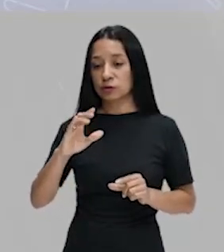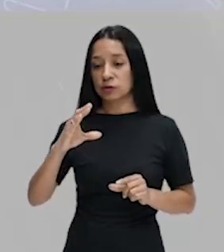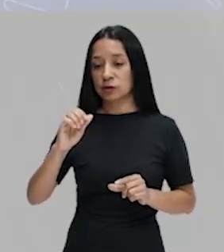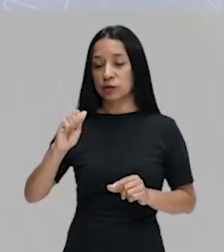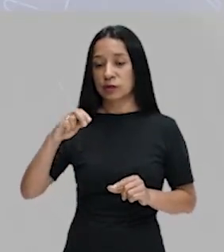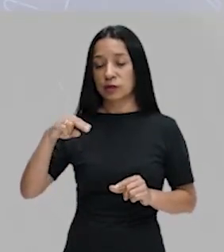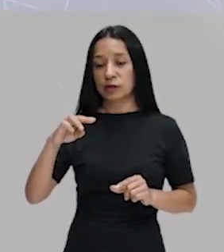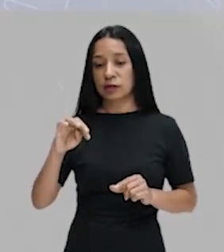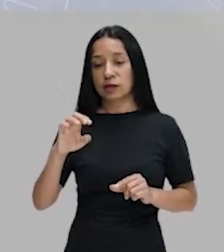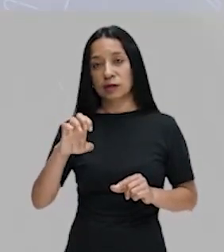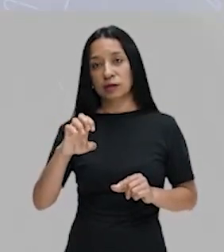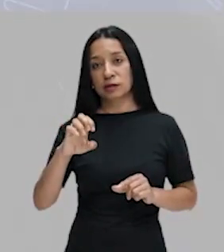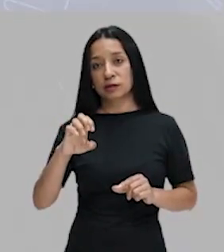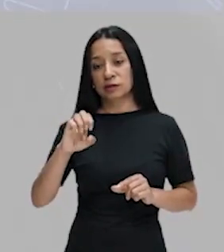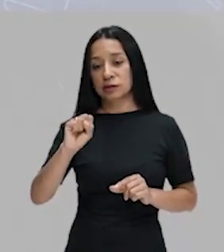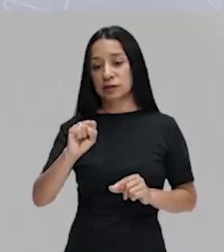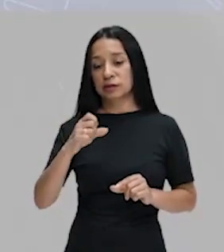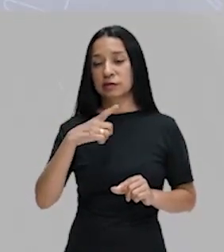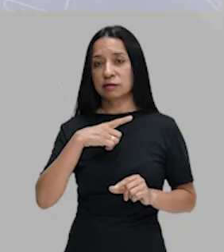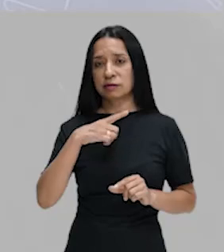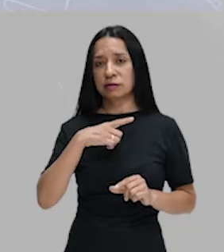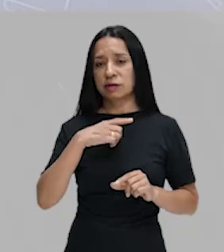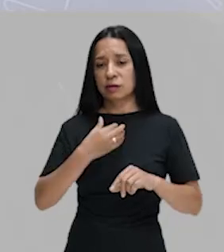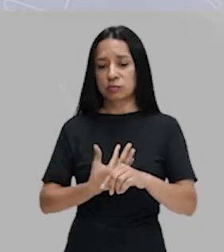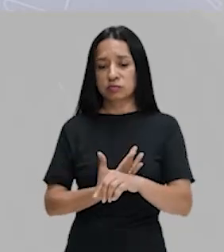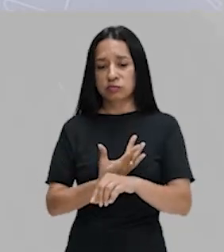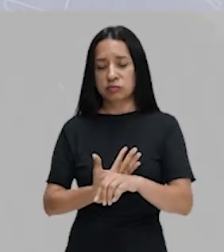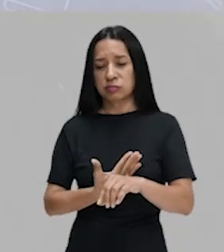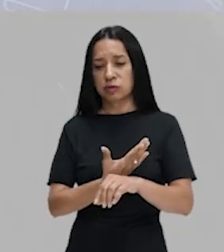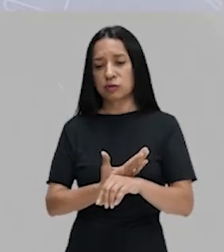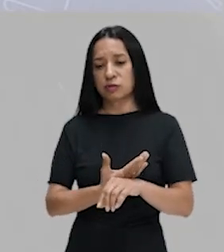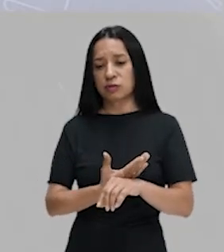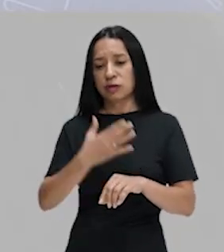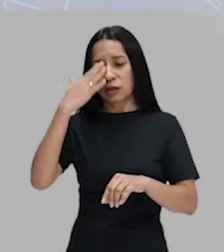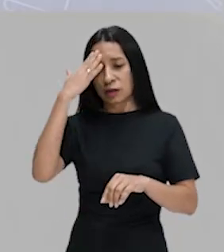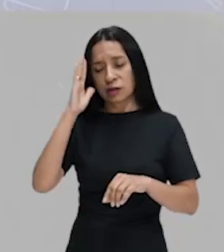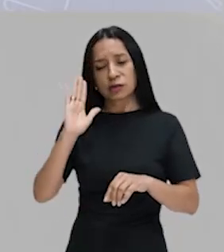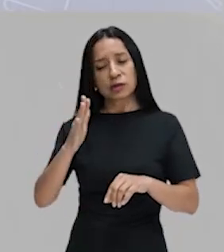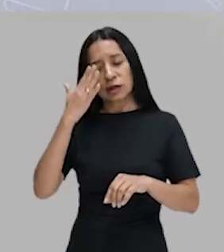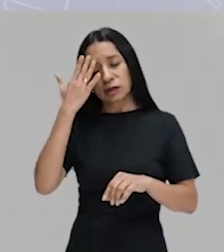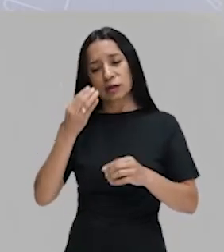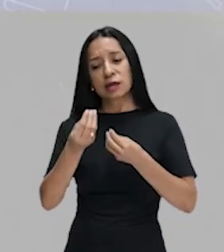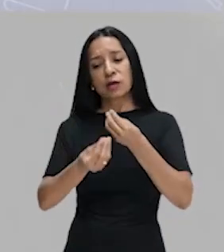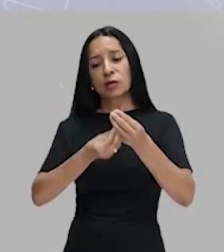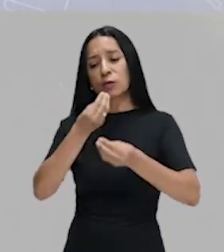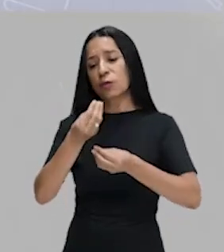essas queimaduras. Nós vamos já entender como é que funciona esse processo aí de queimadura,